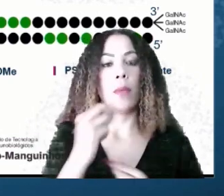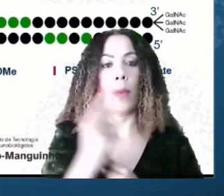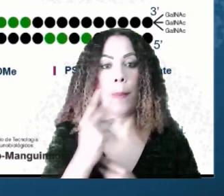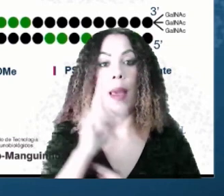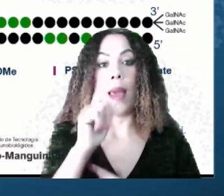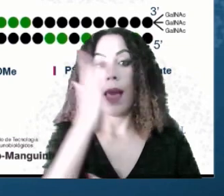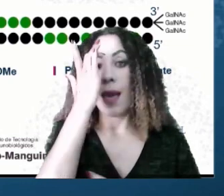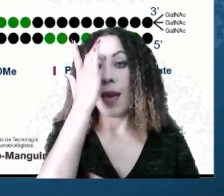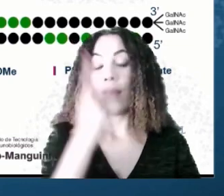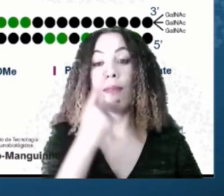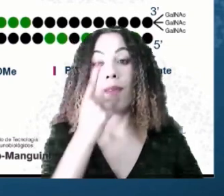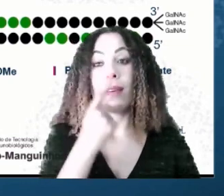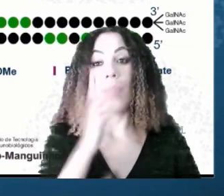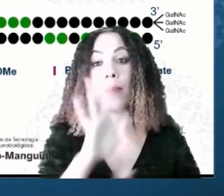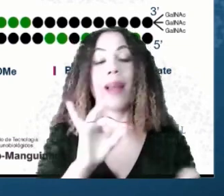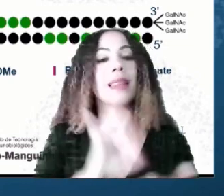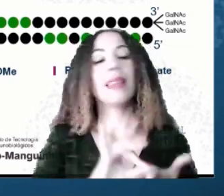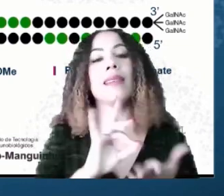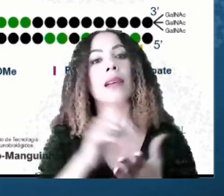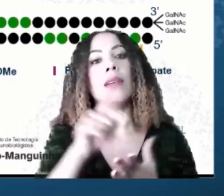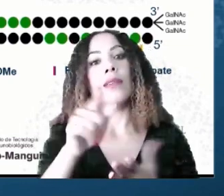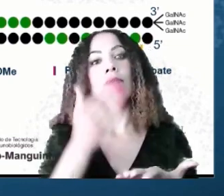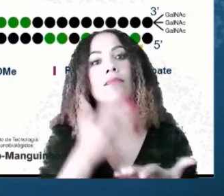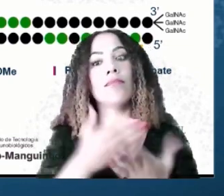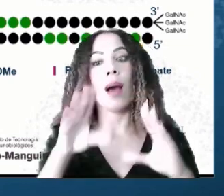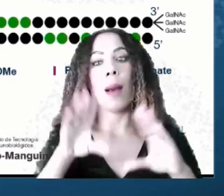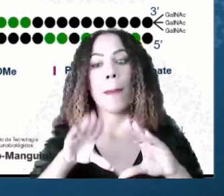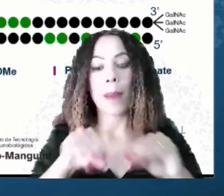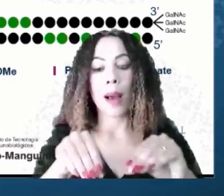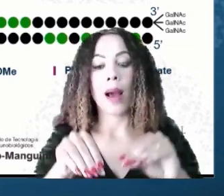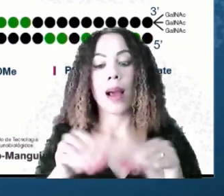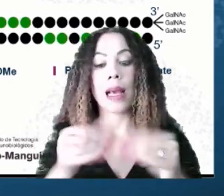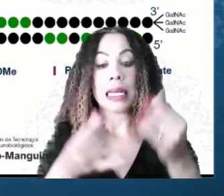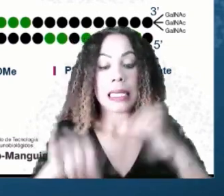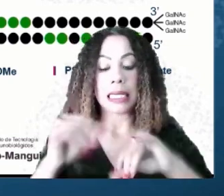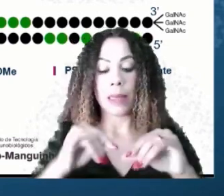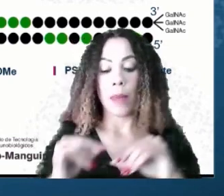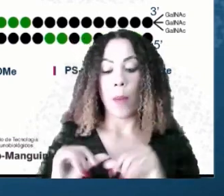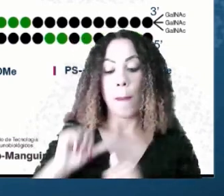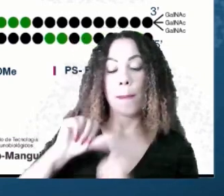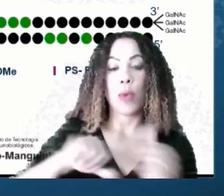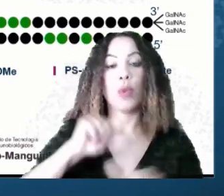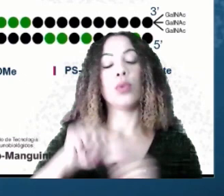de falar, mas quando você coloca essa modificação química, você consegue